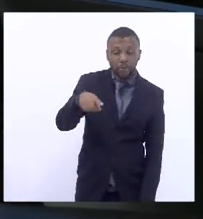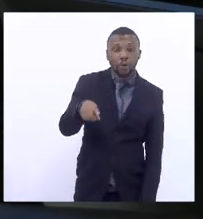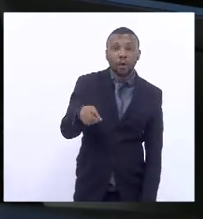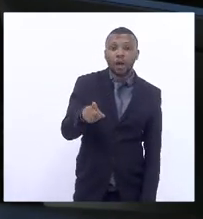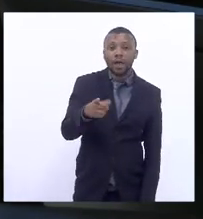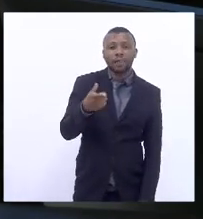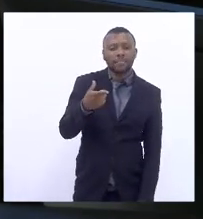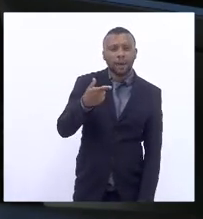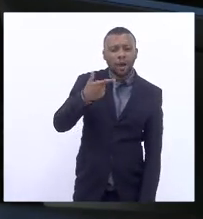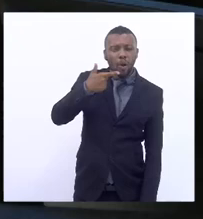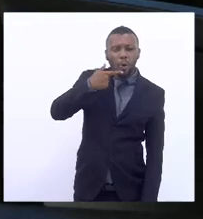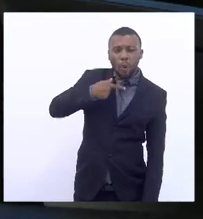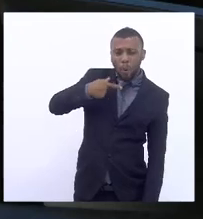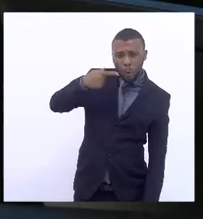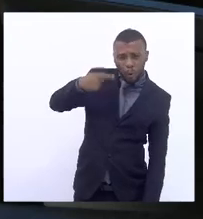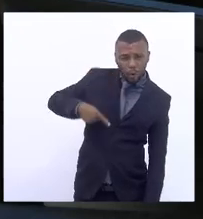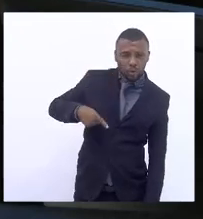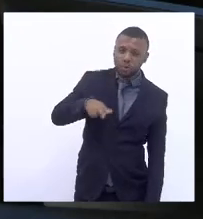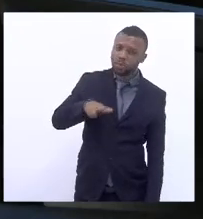E então é muito importante